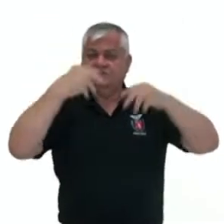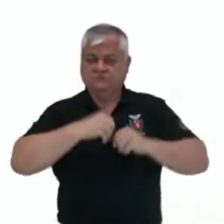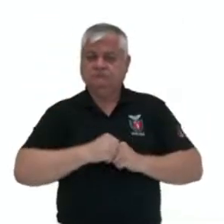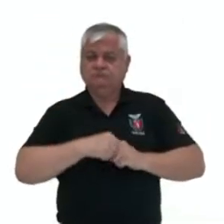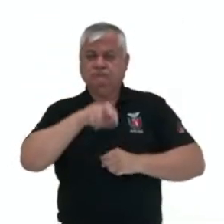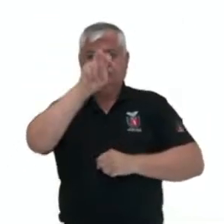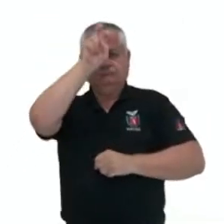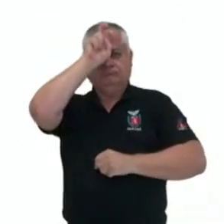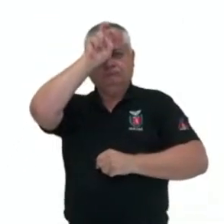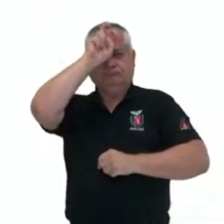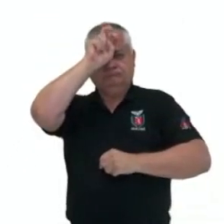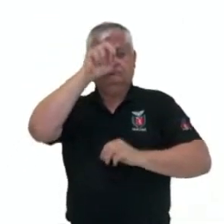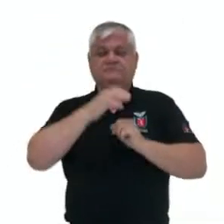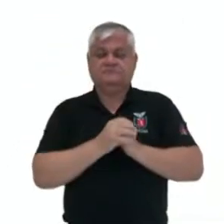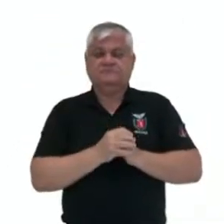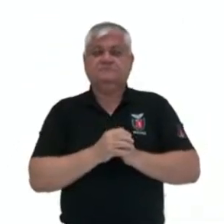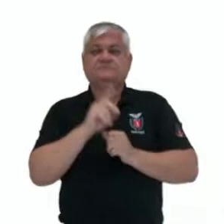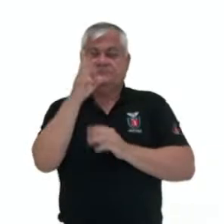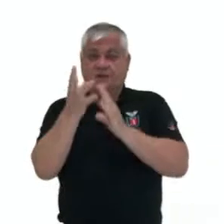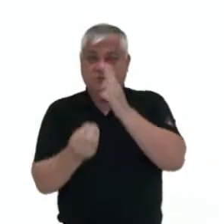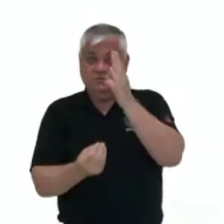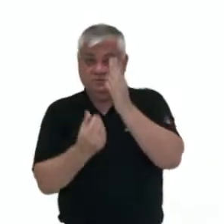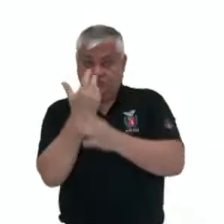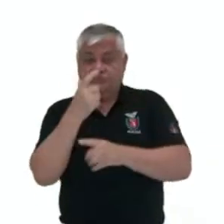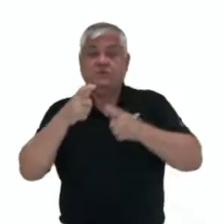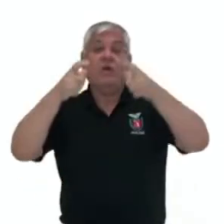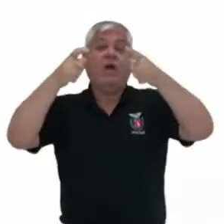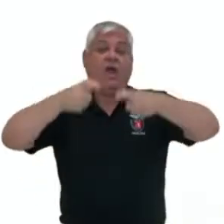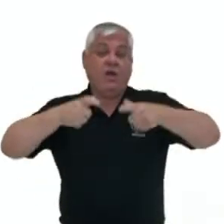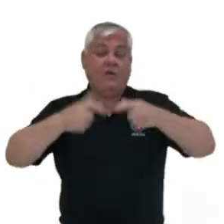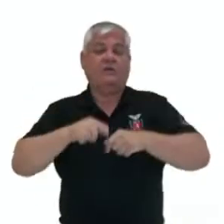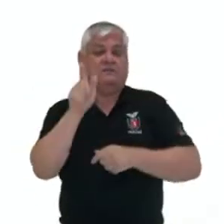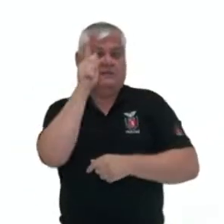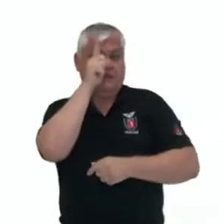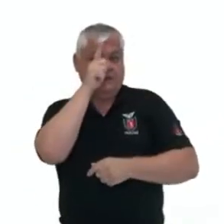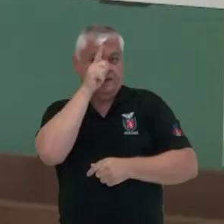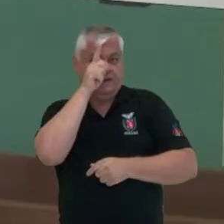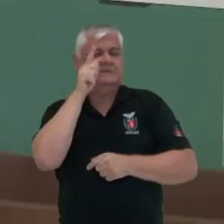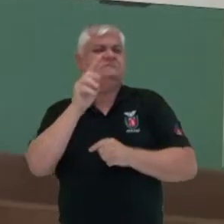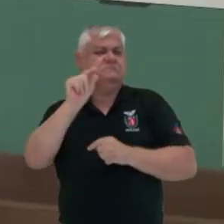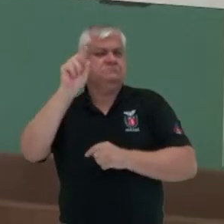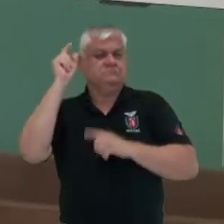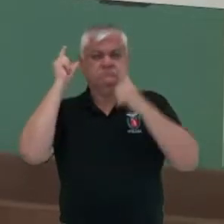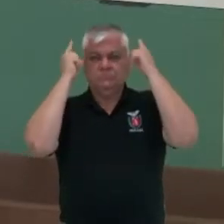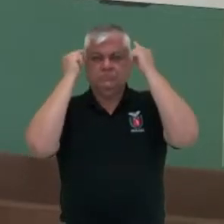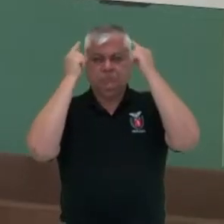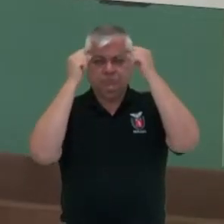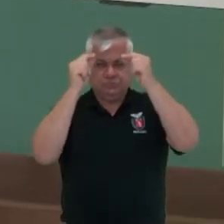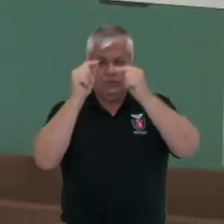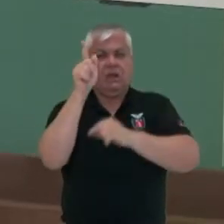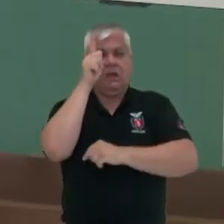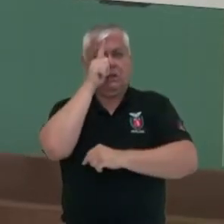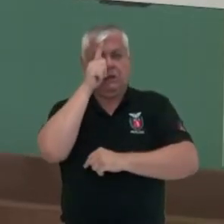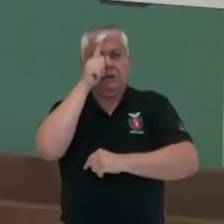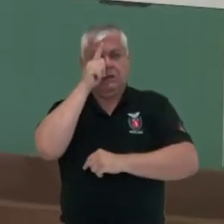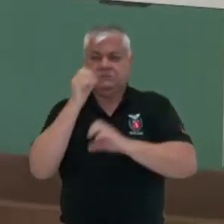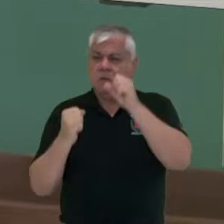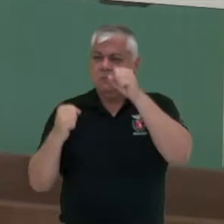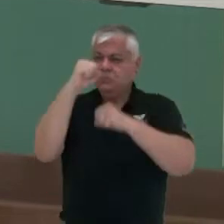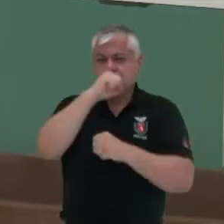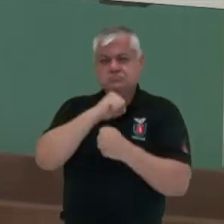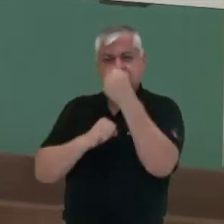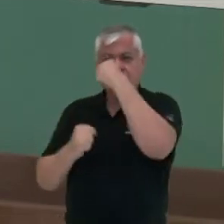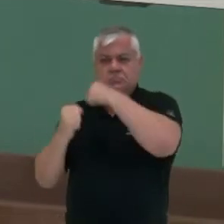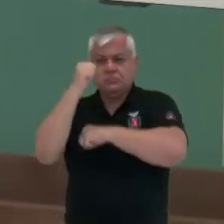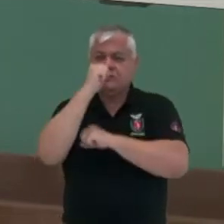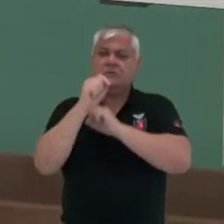tempo atrás. Tem sua origem no pugilato, praticado na Grécia Antiga. Então, na Grécia Antiga, eles praticavam pugilato e daí acredita-se